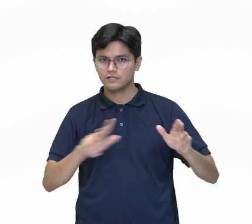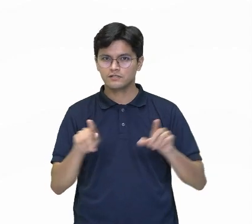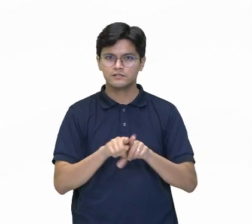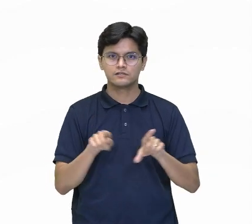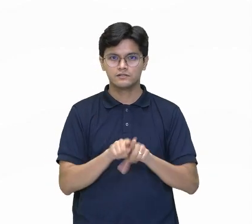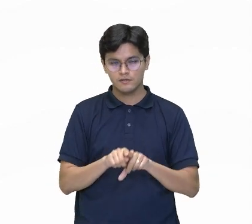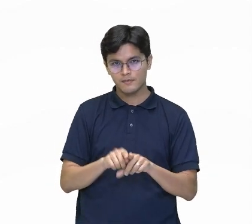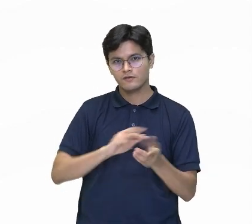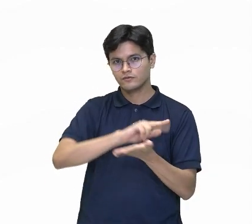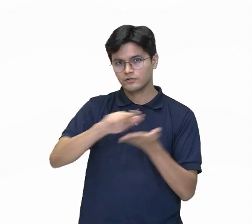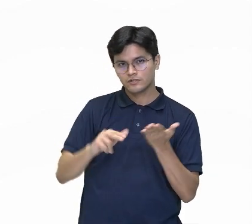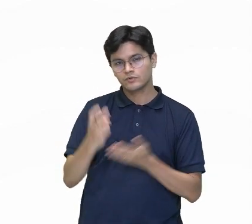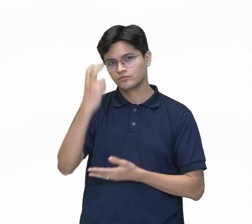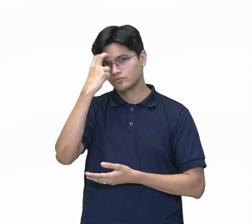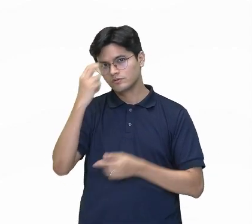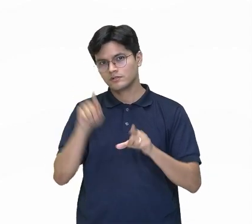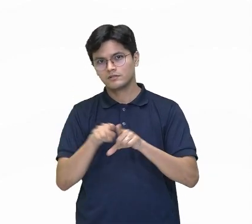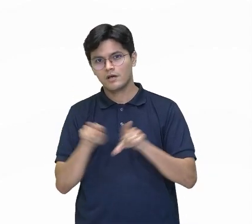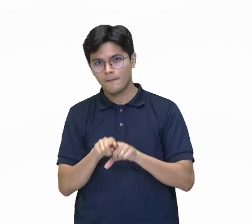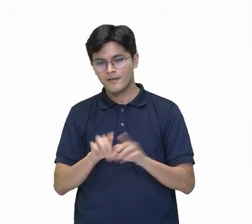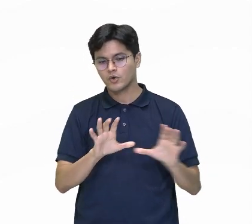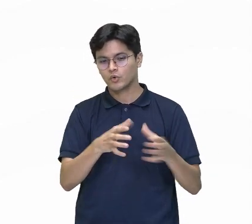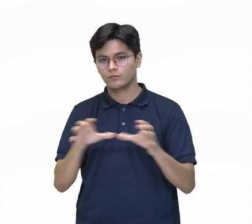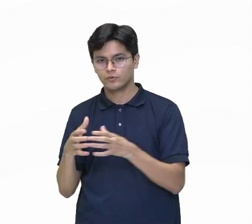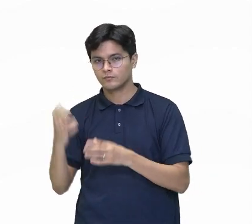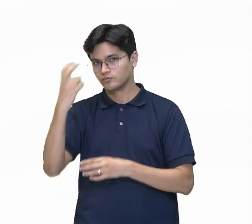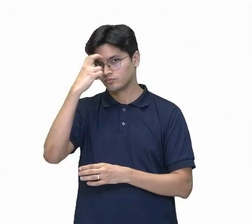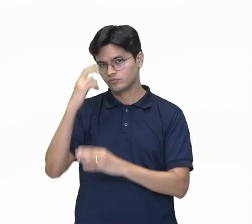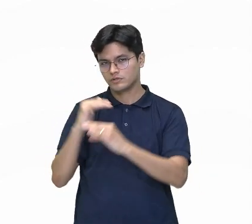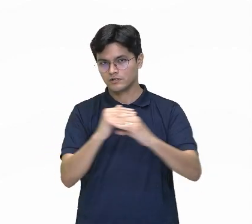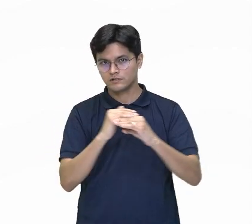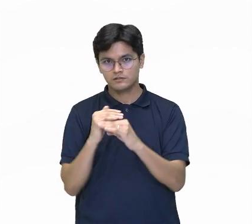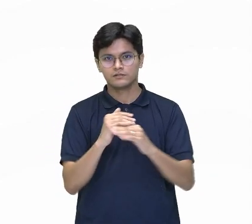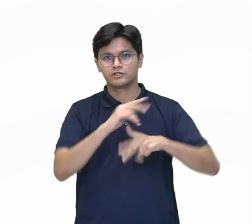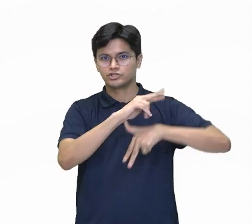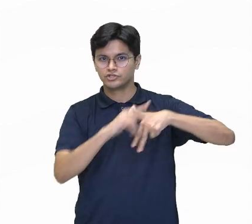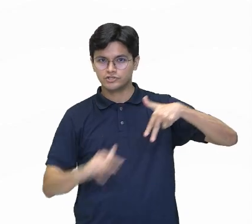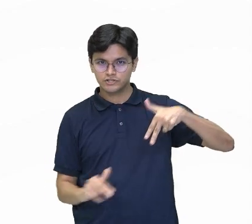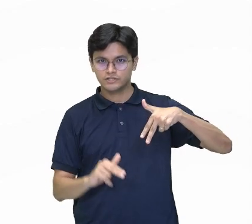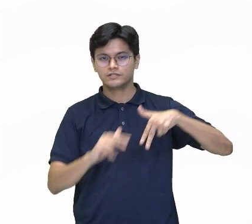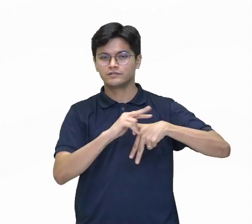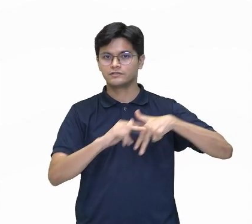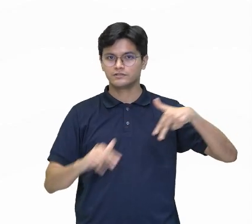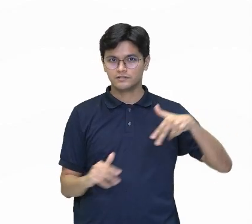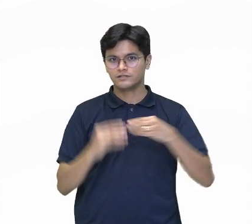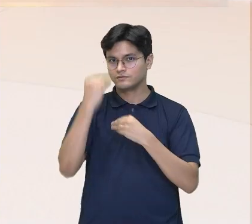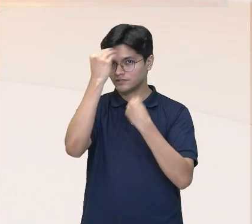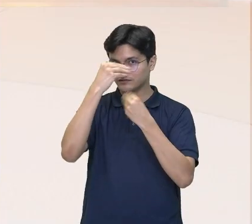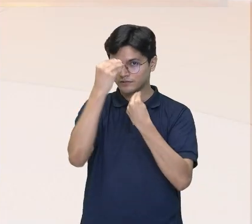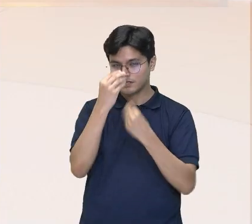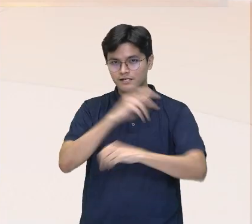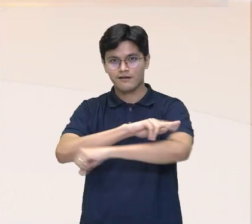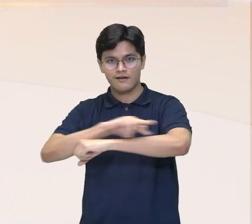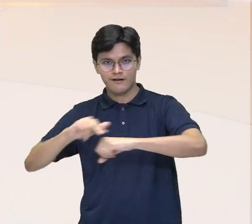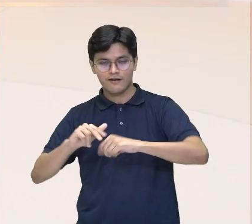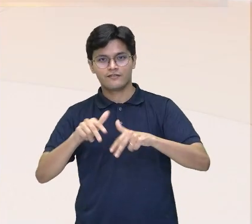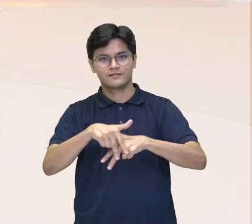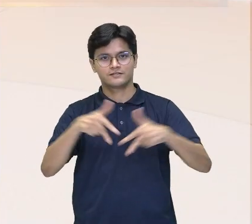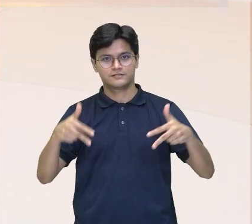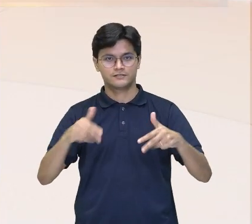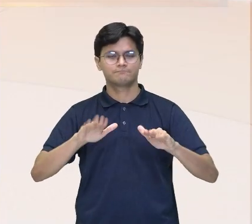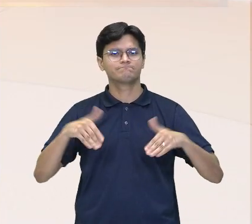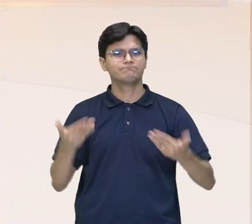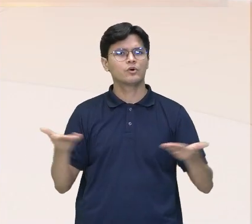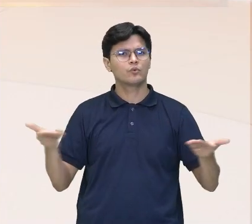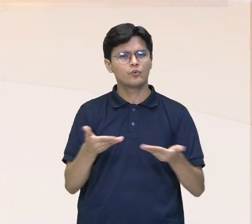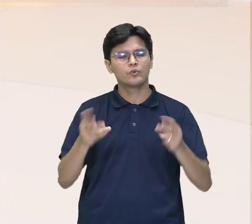relativismo cultural, gênero e sexualidade, raça e etnia. Então esses são os temas da nossa aula de